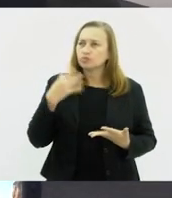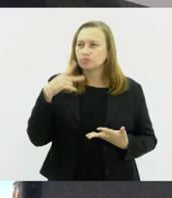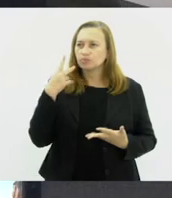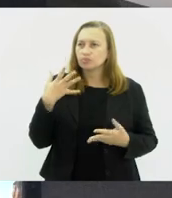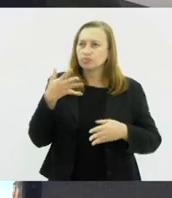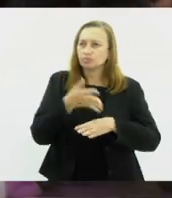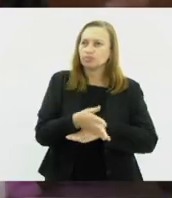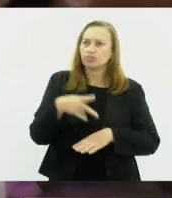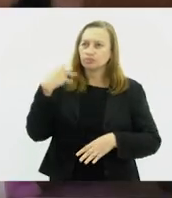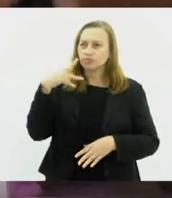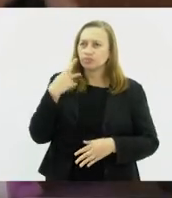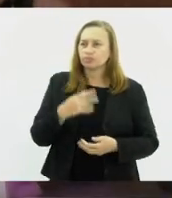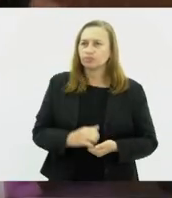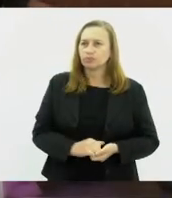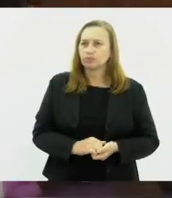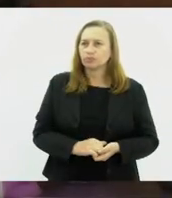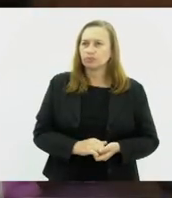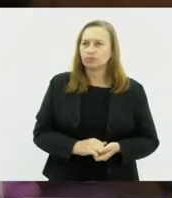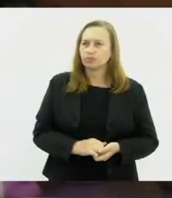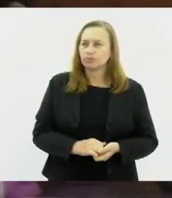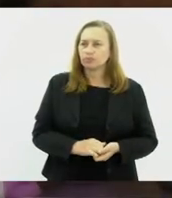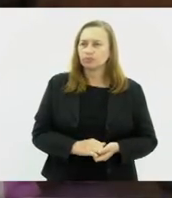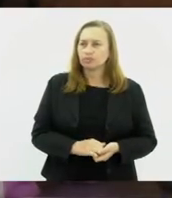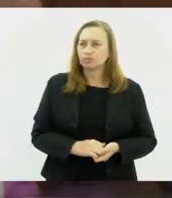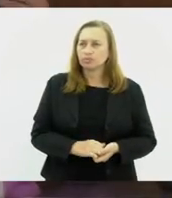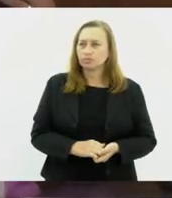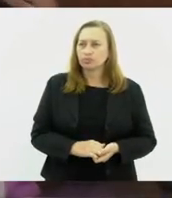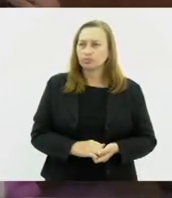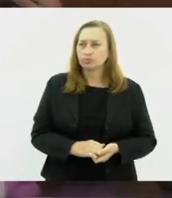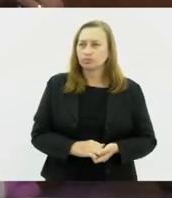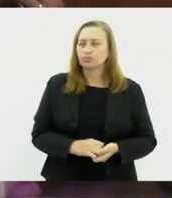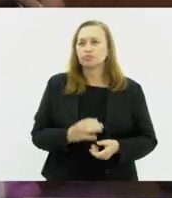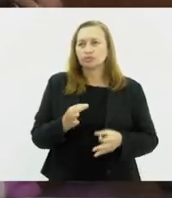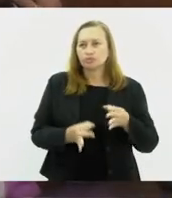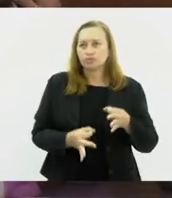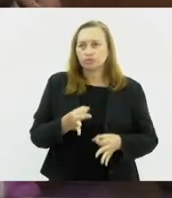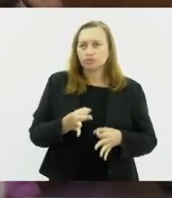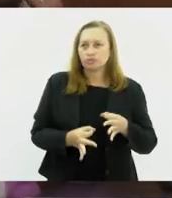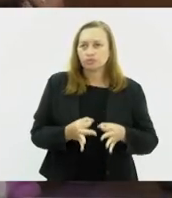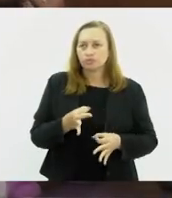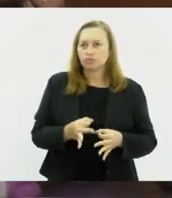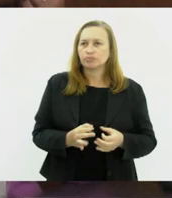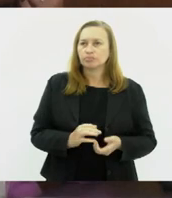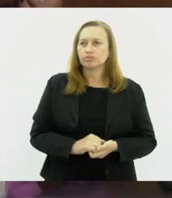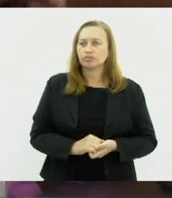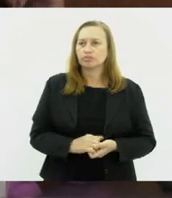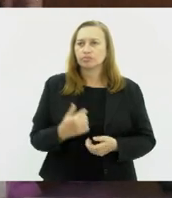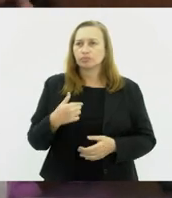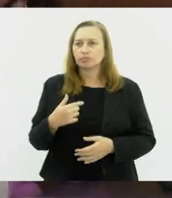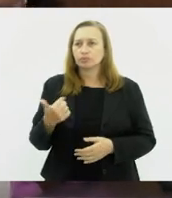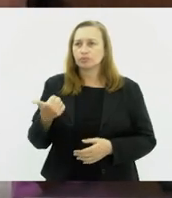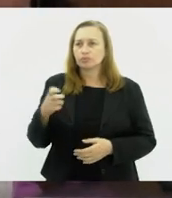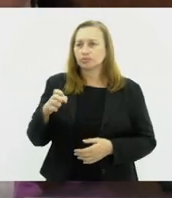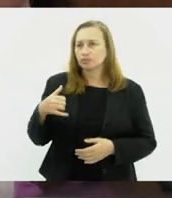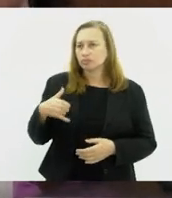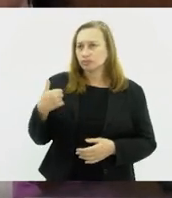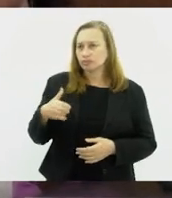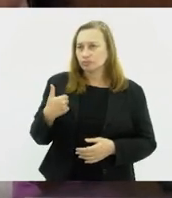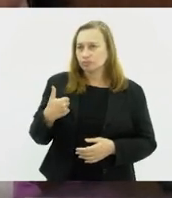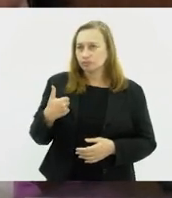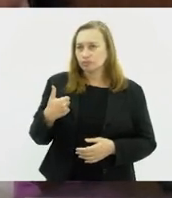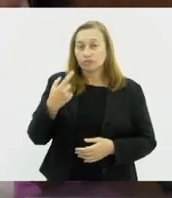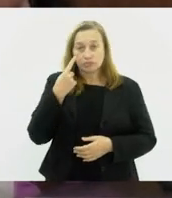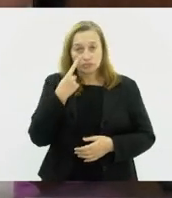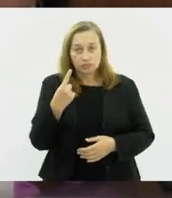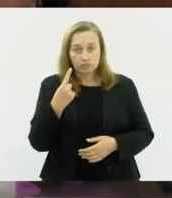entrar na política e foi justamente porque quando eu tinha 15 eu vi